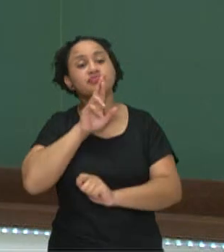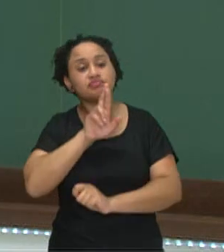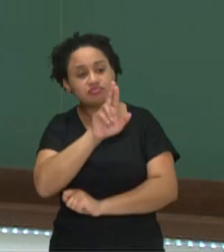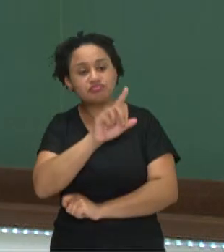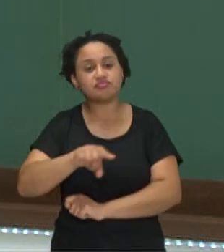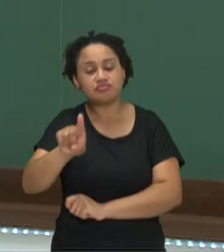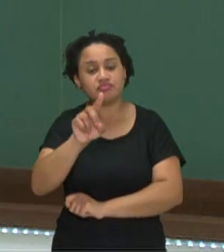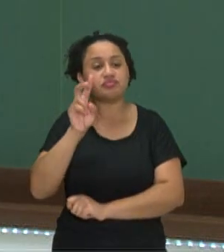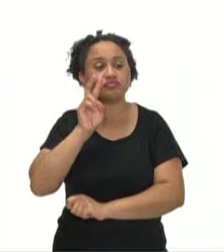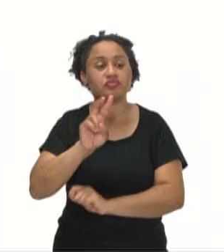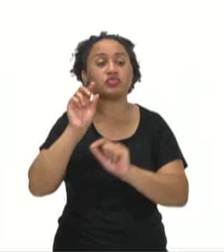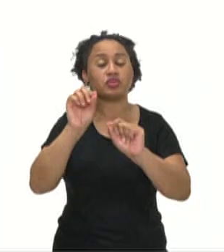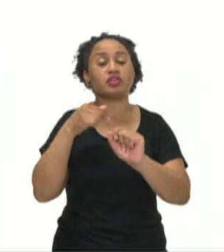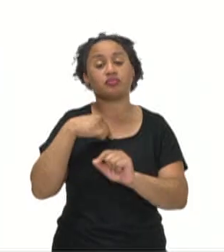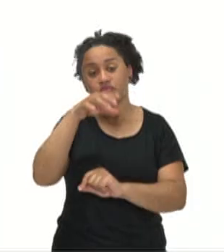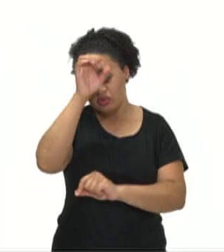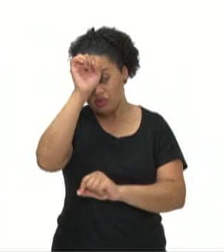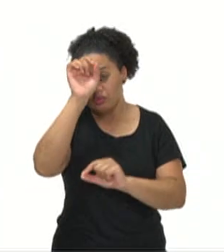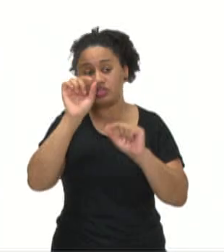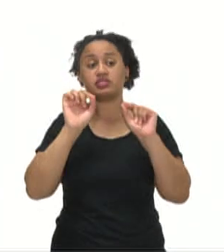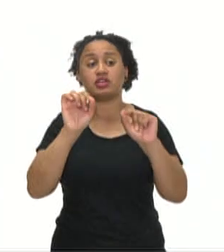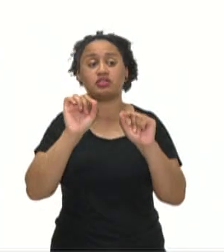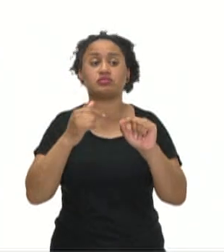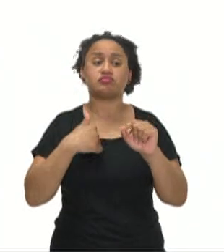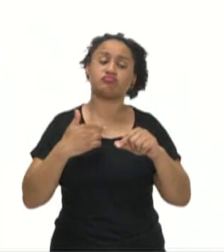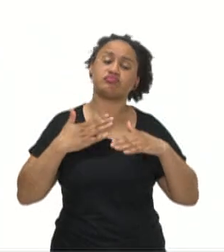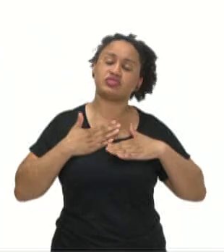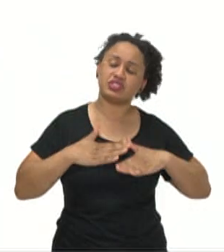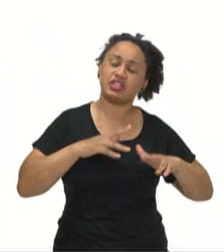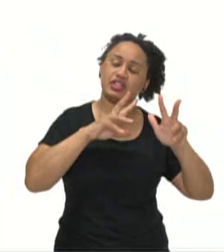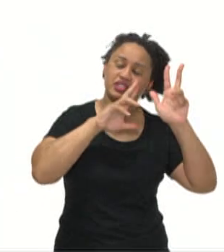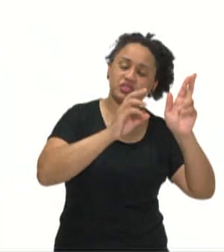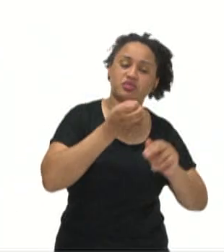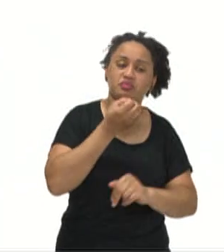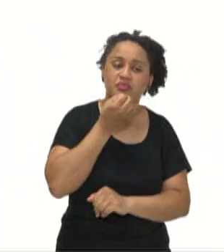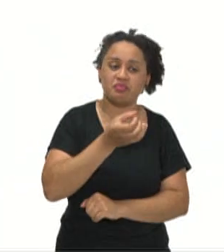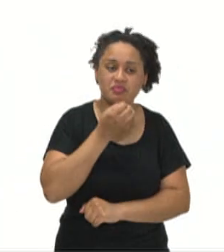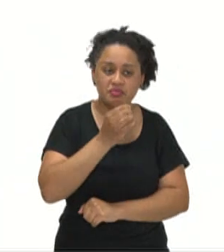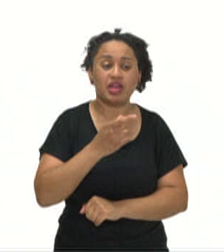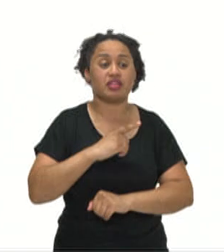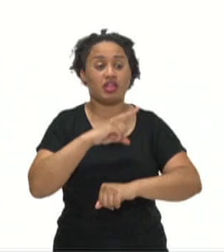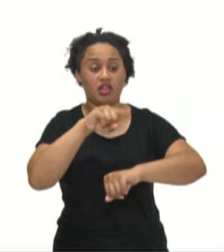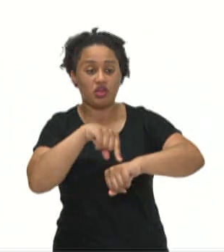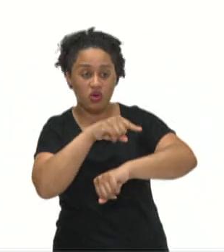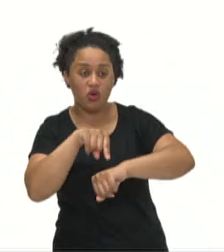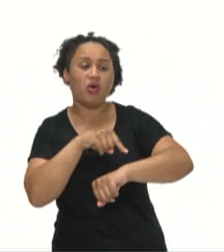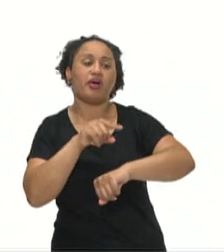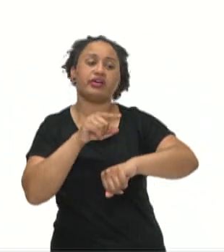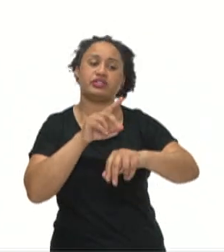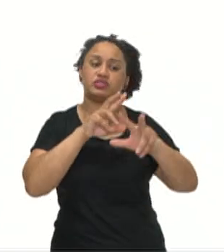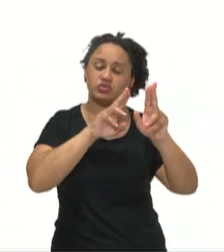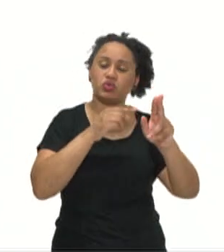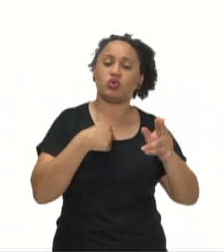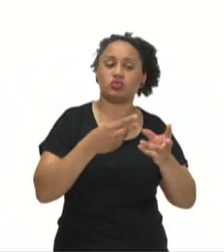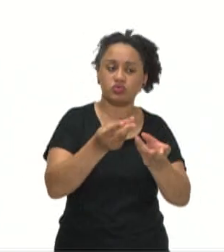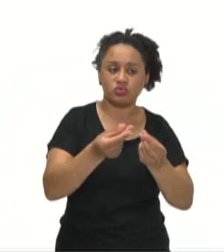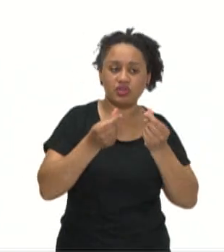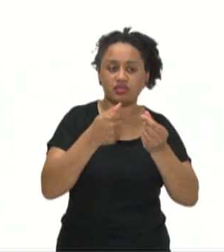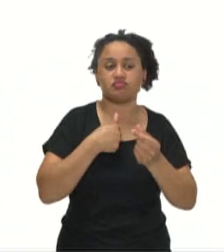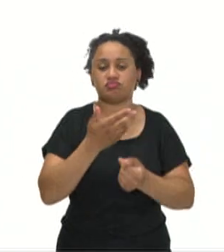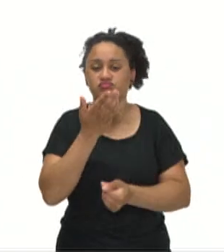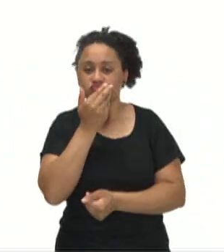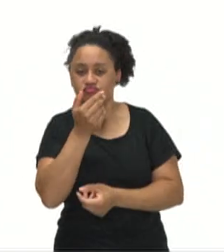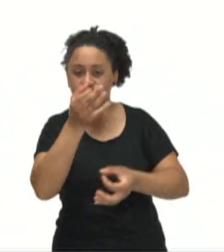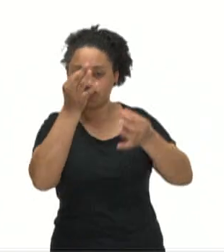para vocês. Então aqui, ó, aprendizado, né? Descanse, durma bem, né? Tenha ali as suas horas de sono com qualidade. Uma